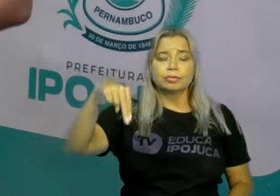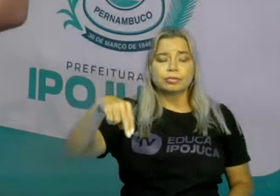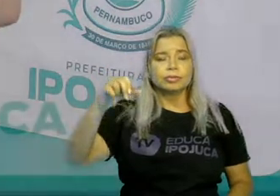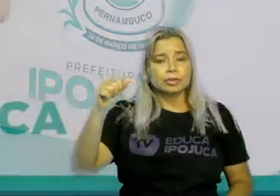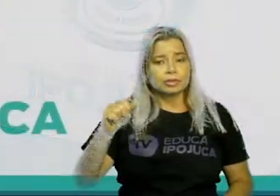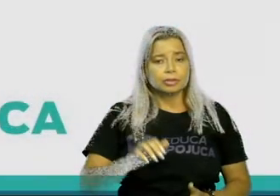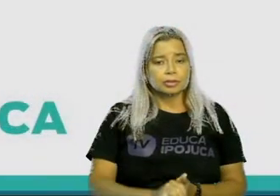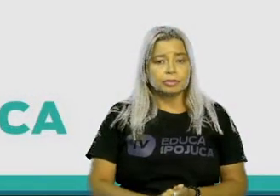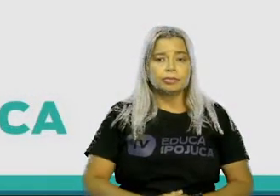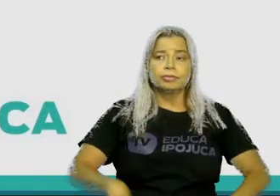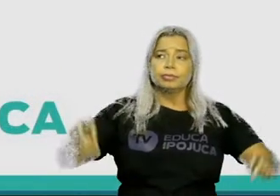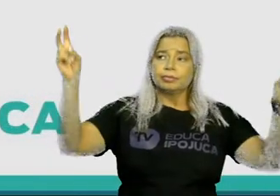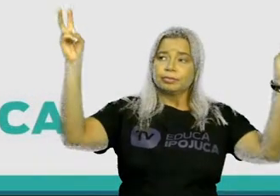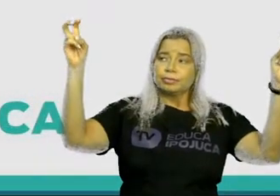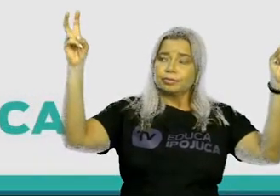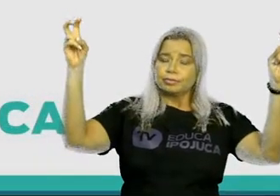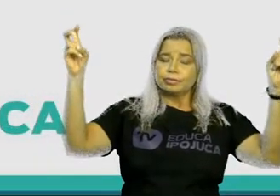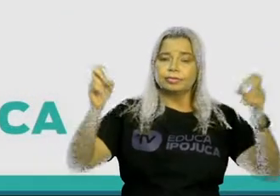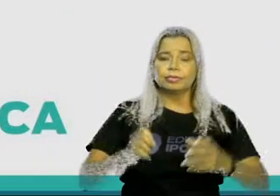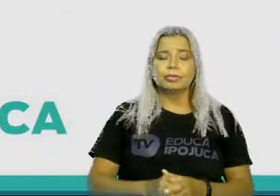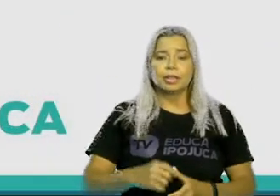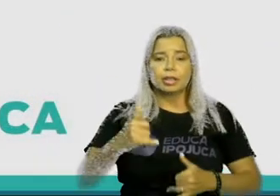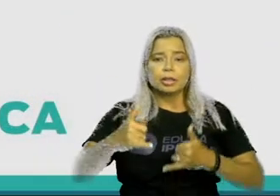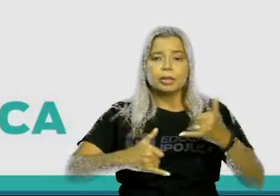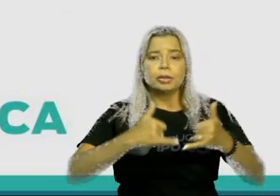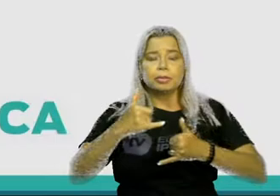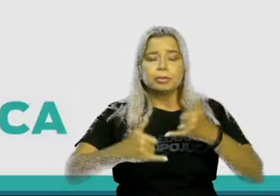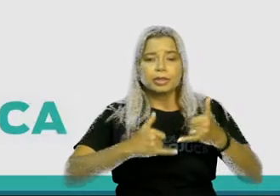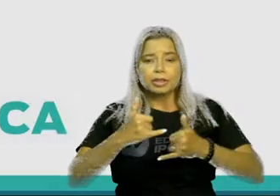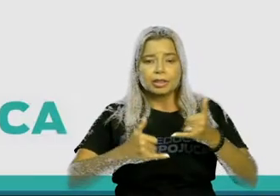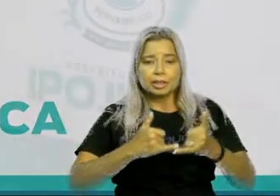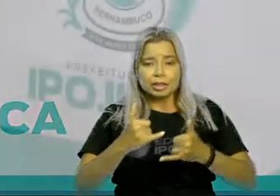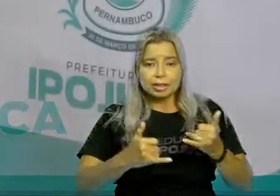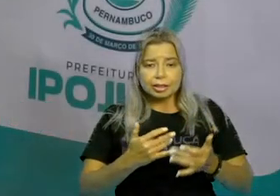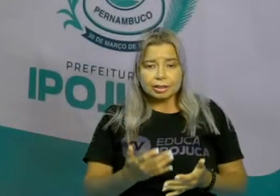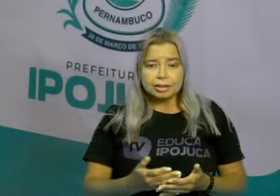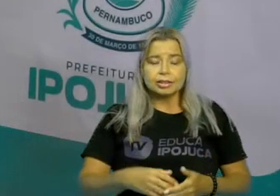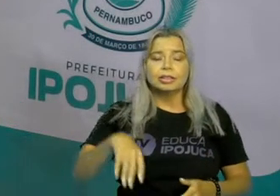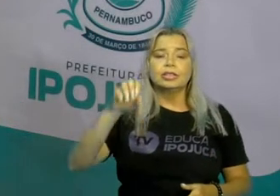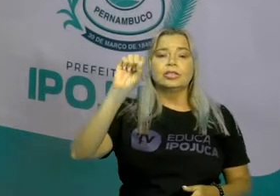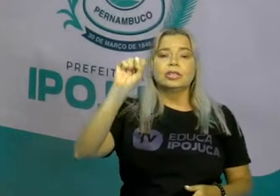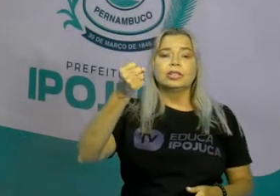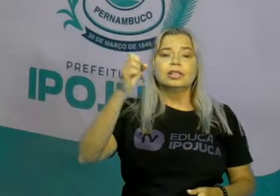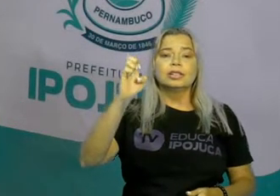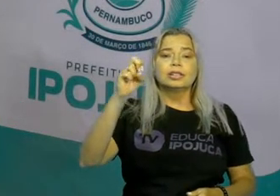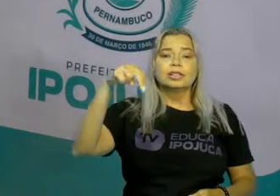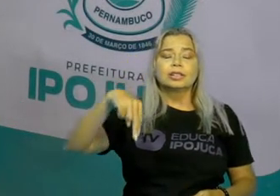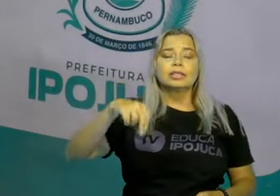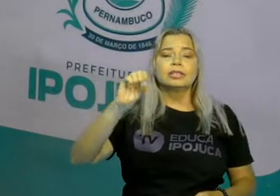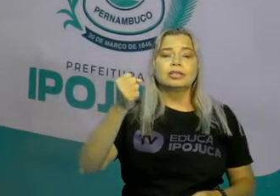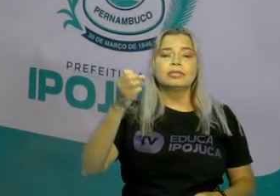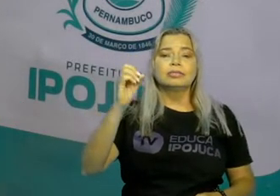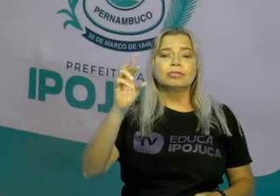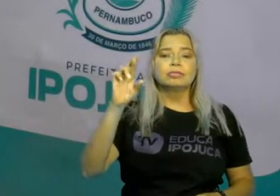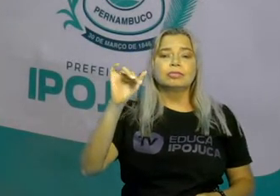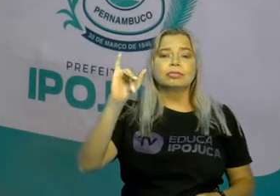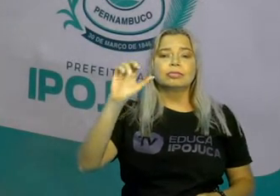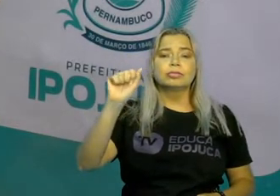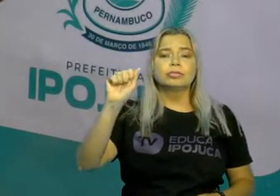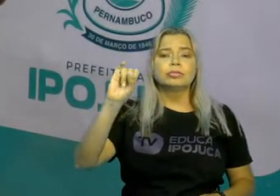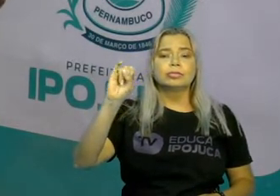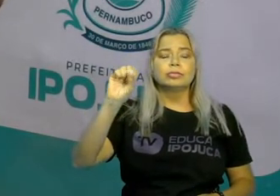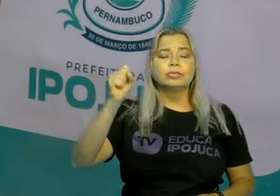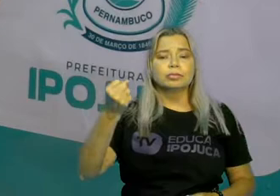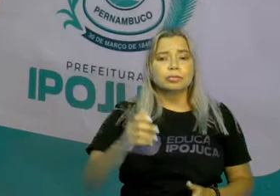tema Brincadeiras e Jogos Sensoriais. Se a gente parar para pensar em